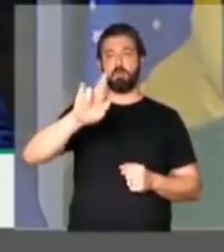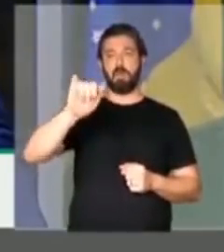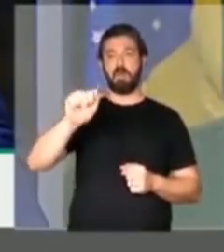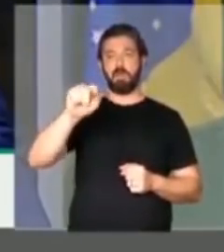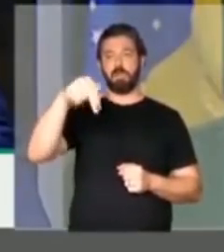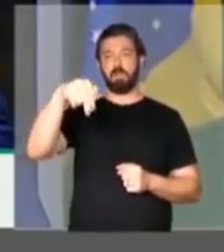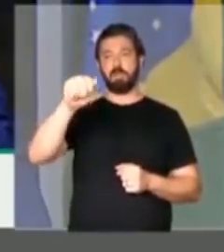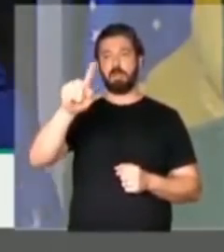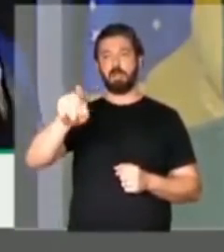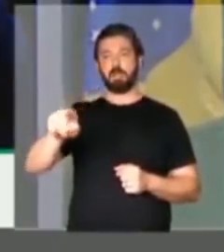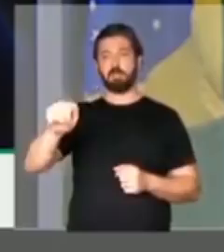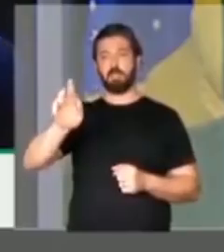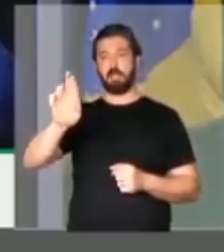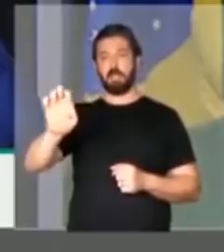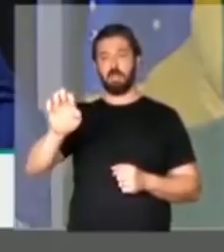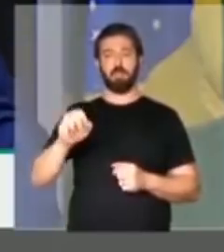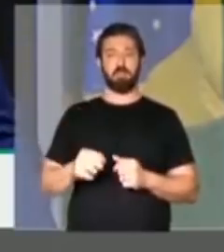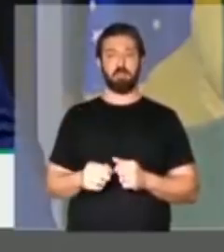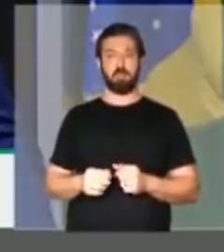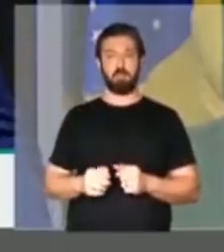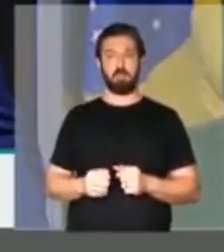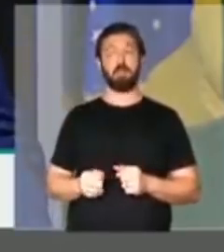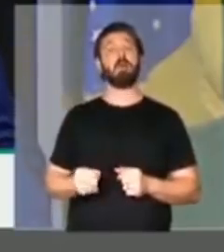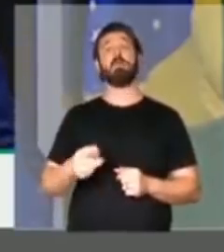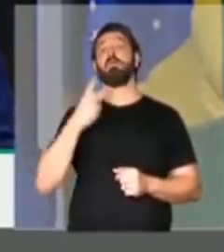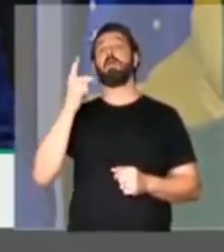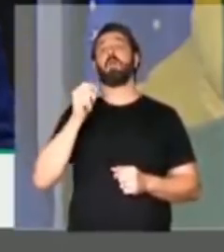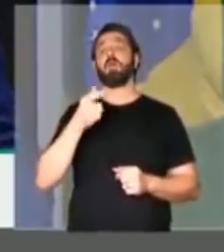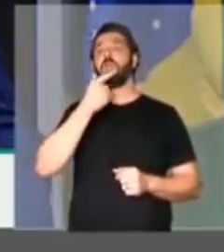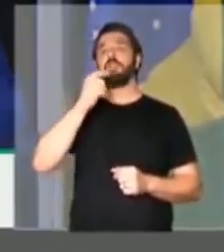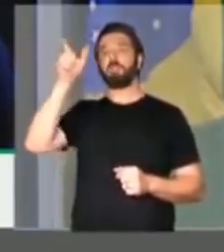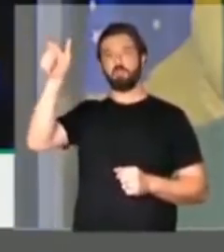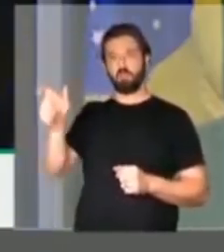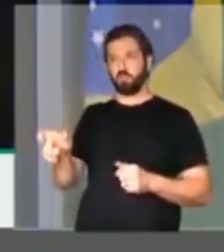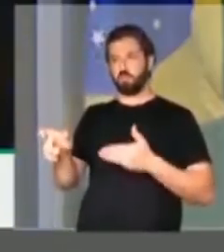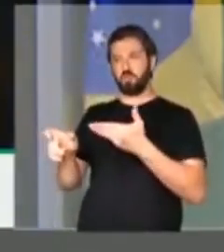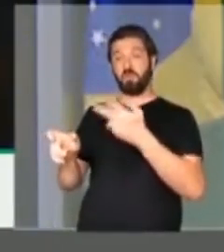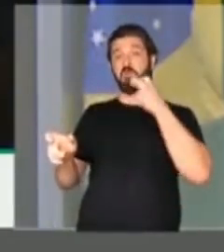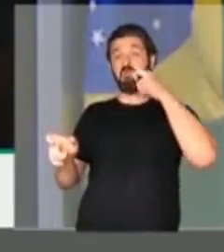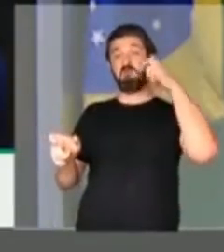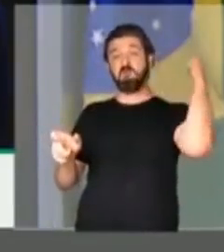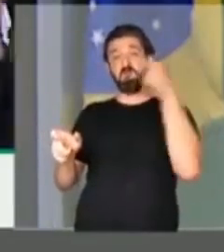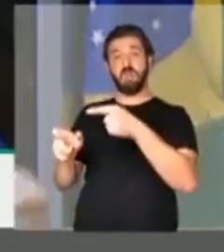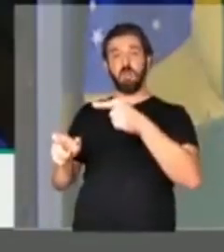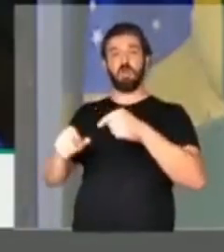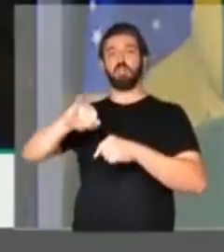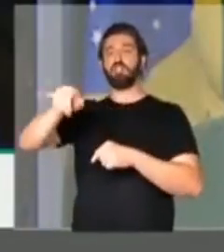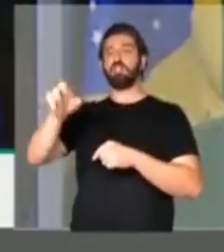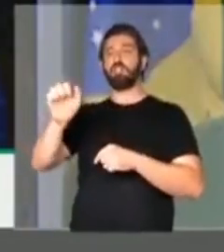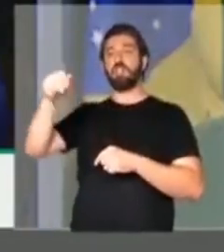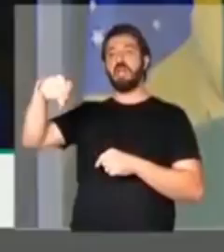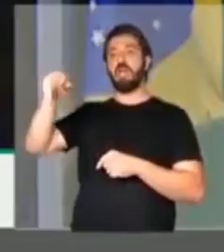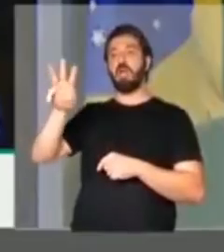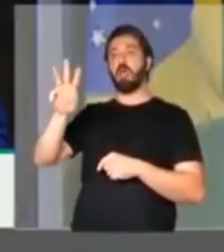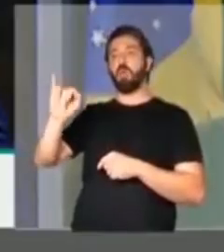Nazaré, e para dizer que esse cidadão vergonhoso chamado Jean